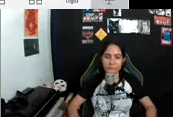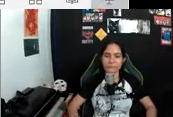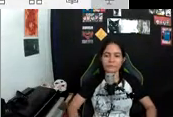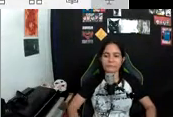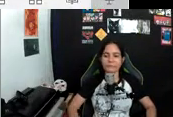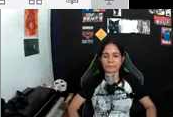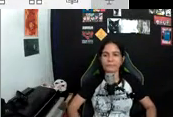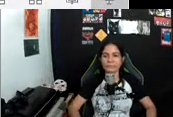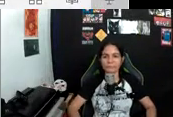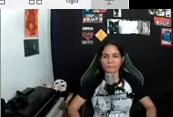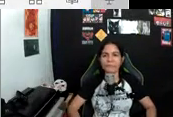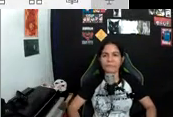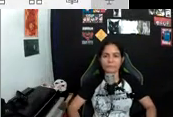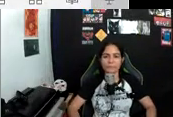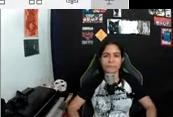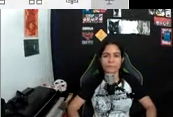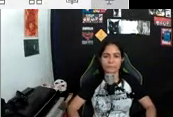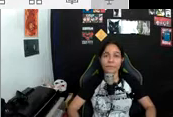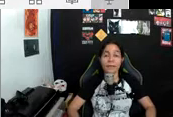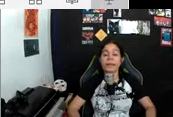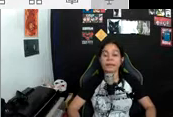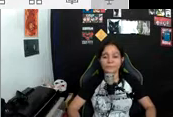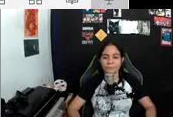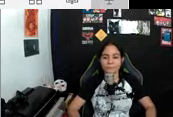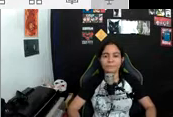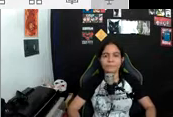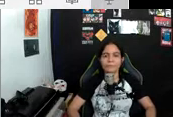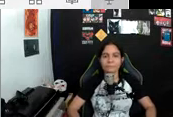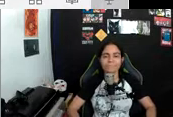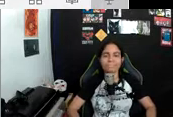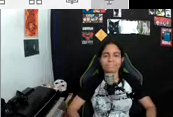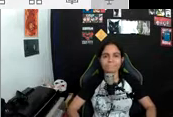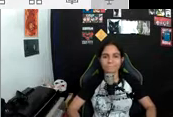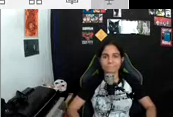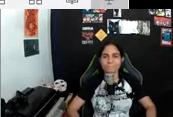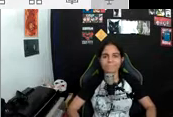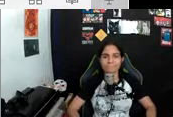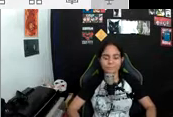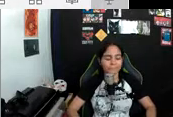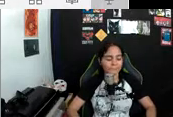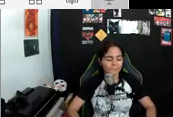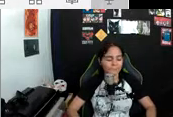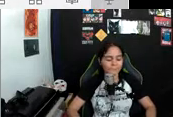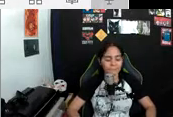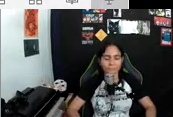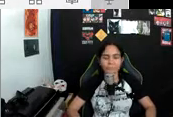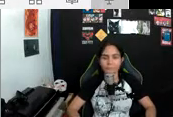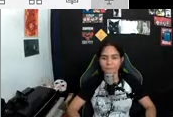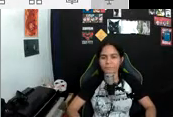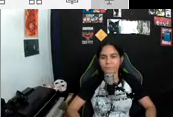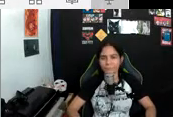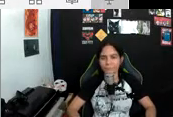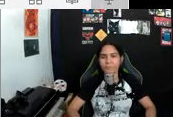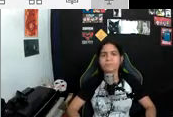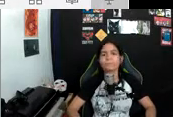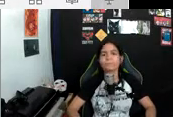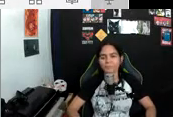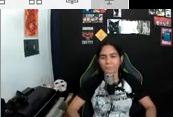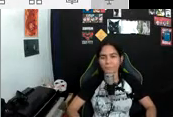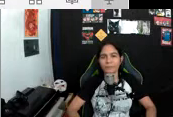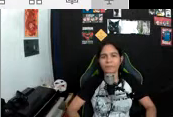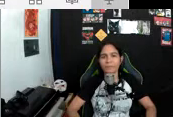Ela deixa tudo já dentro da gaveta, já justamente por conta disso, para evitar. Mas a letra não era dela, ela teve que provar na hora